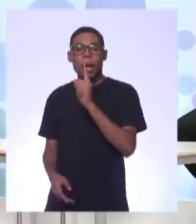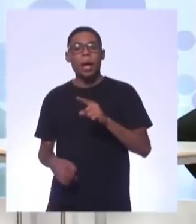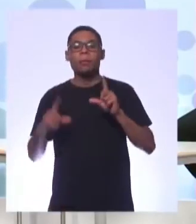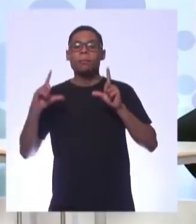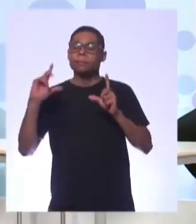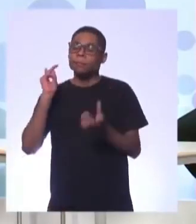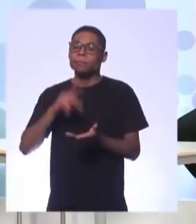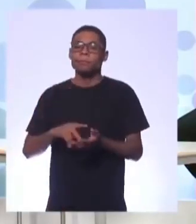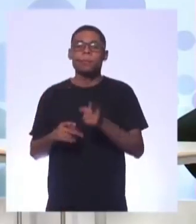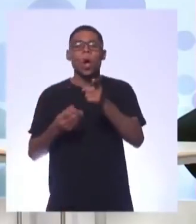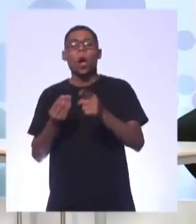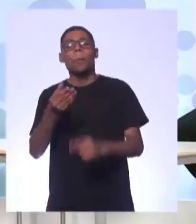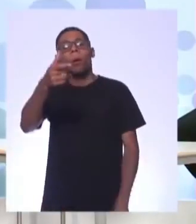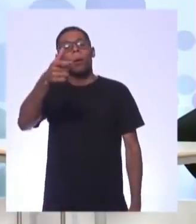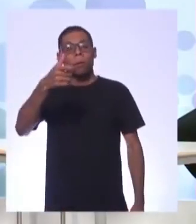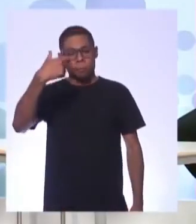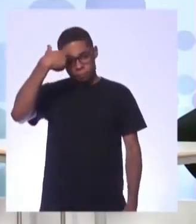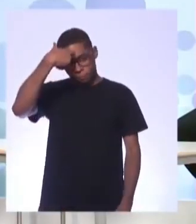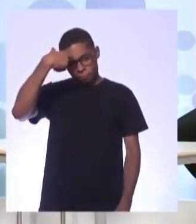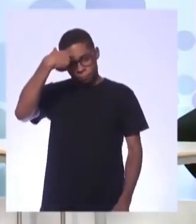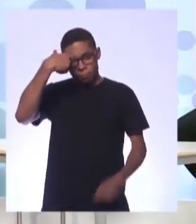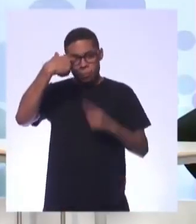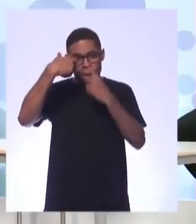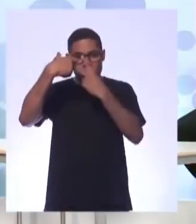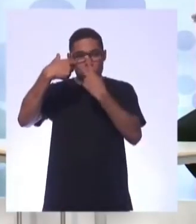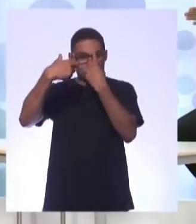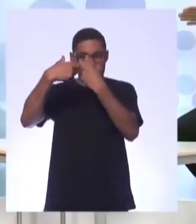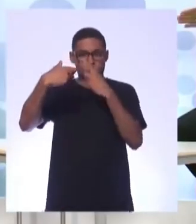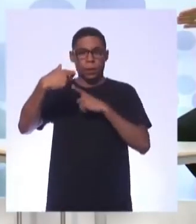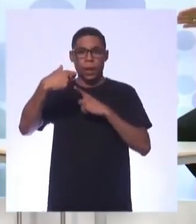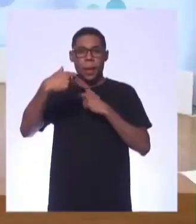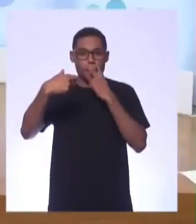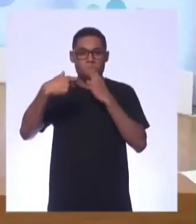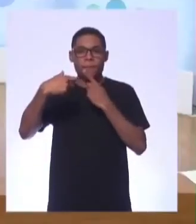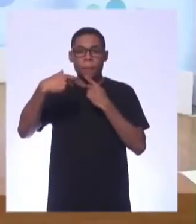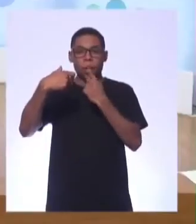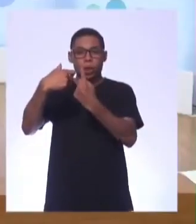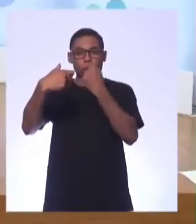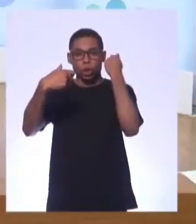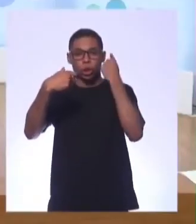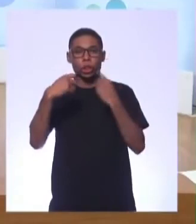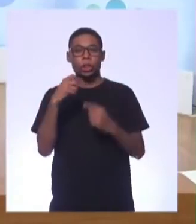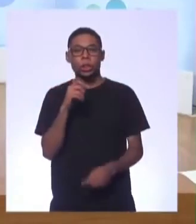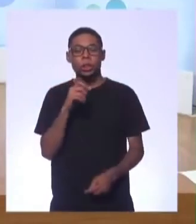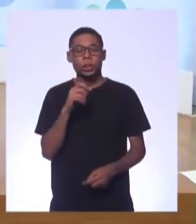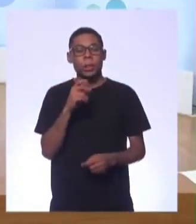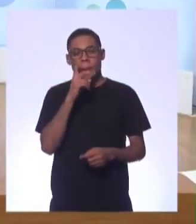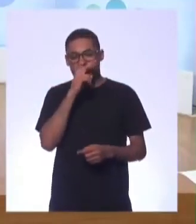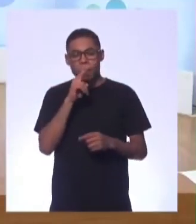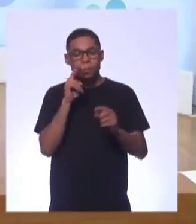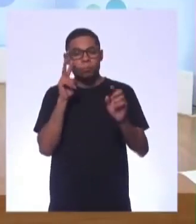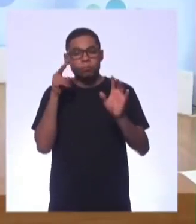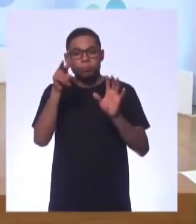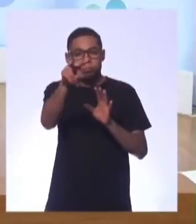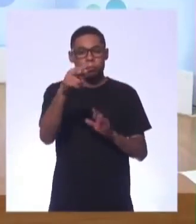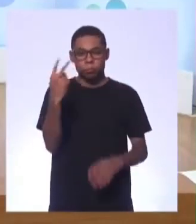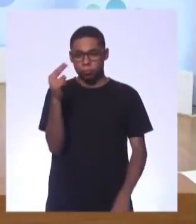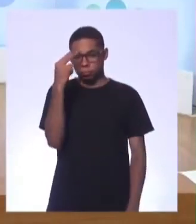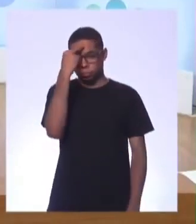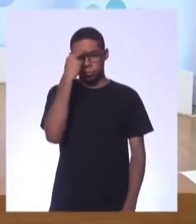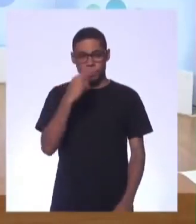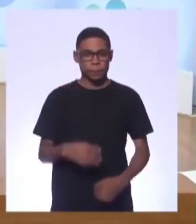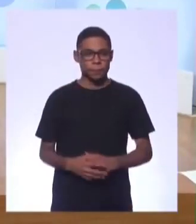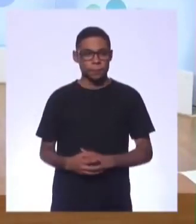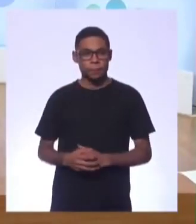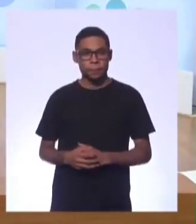medir a temperatura com um termômetro de infravermelho. Certo? É bem diferente do nosso aqui, né? O nosso, olha, inclusive a temperatura aqui, a água chegou quanto aqui,